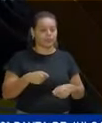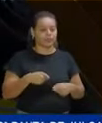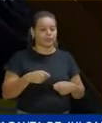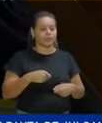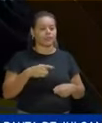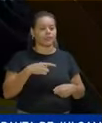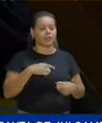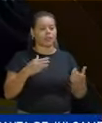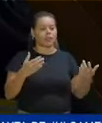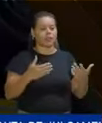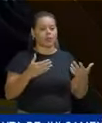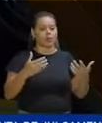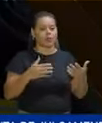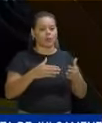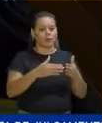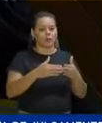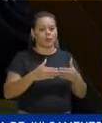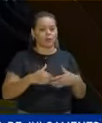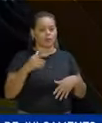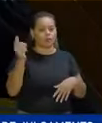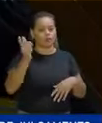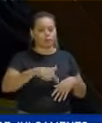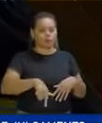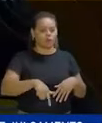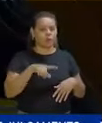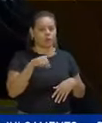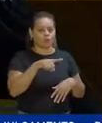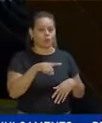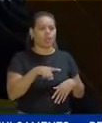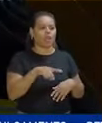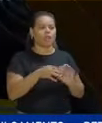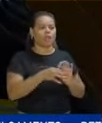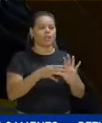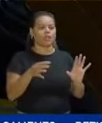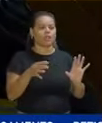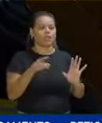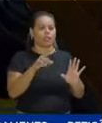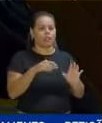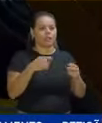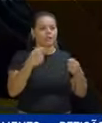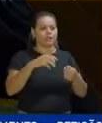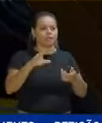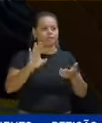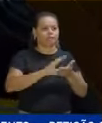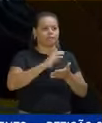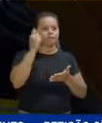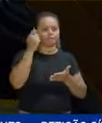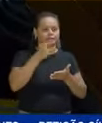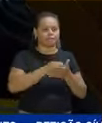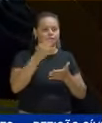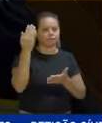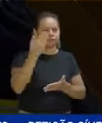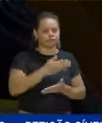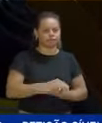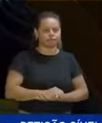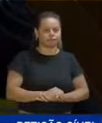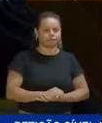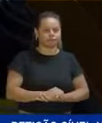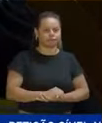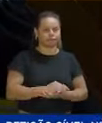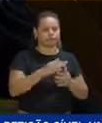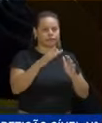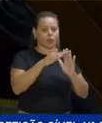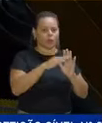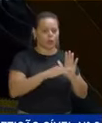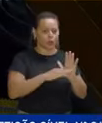representação processual que autorizou a prestação de contas. A norma que conduz às contas de campanha até prevê